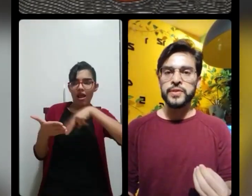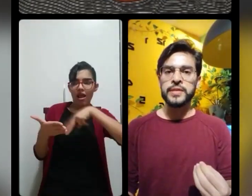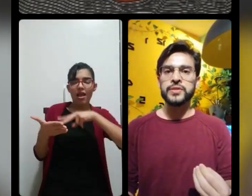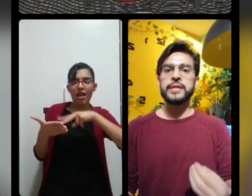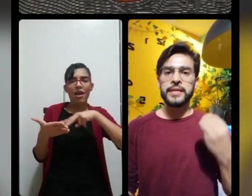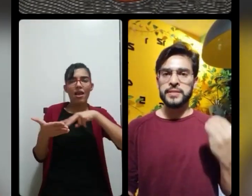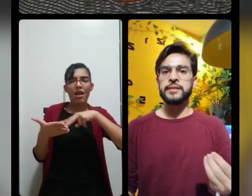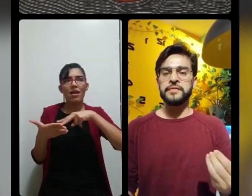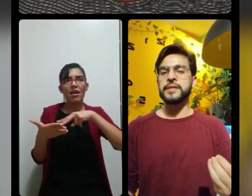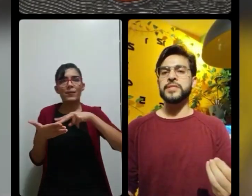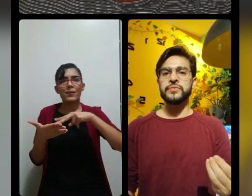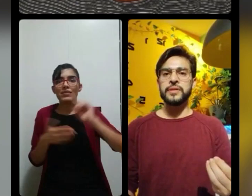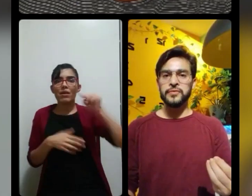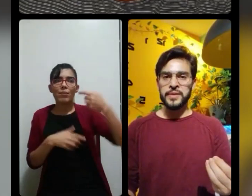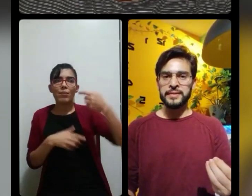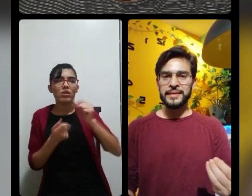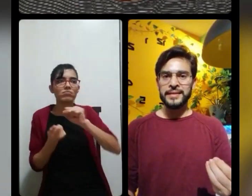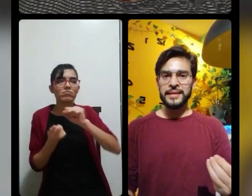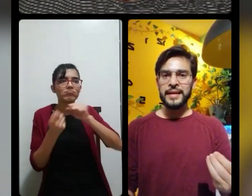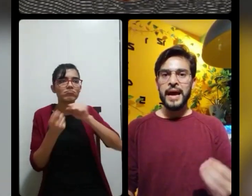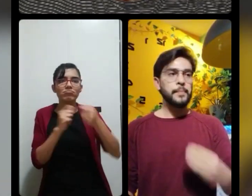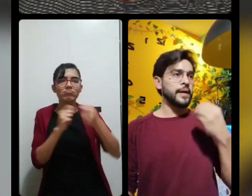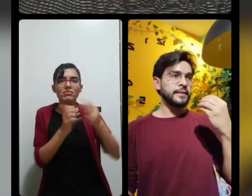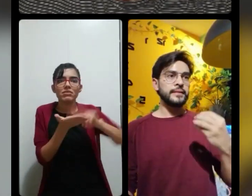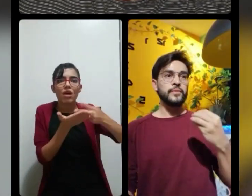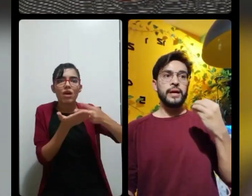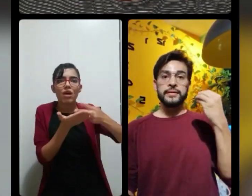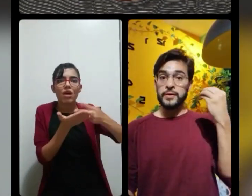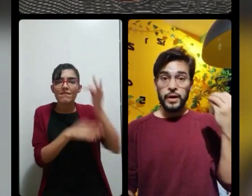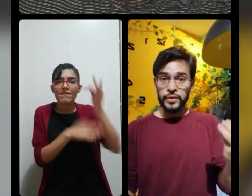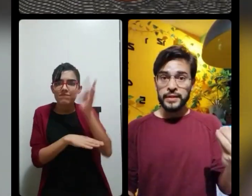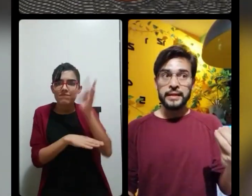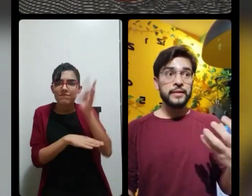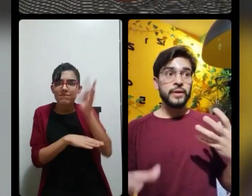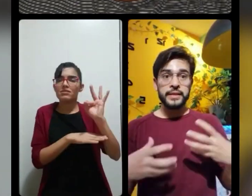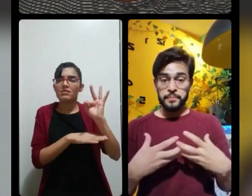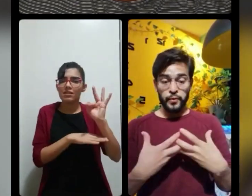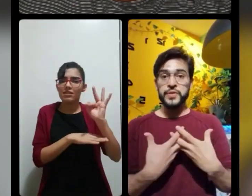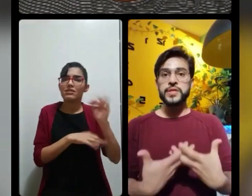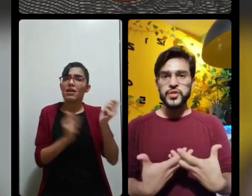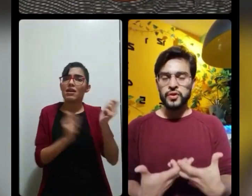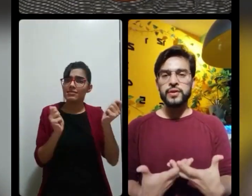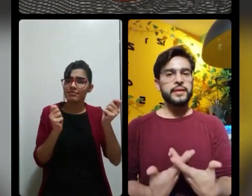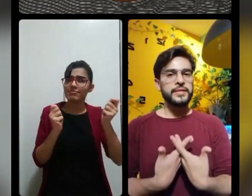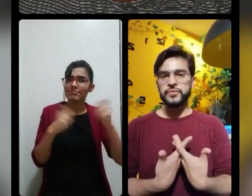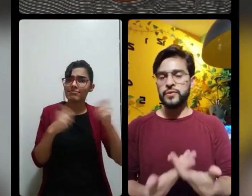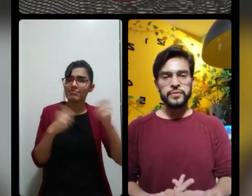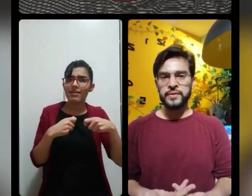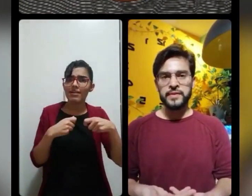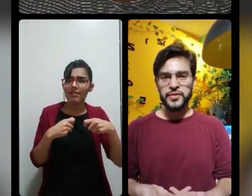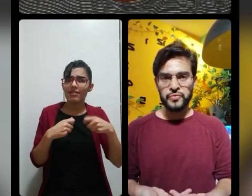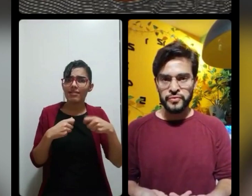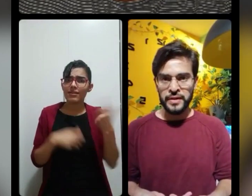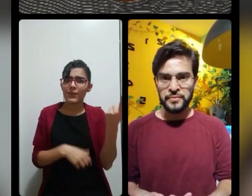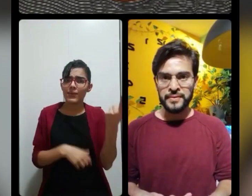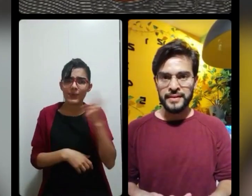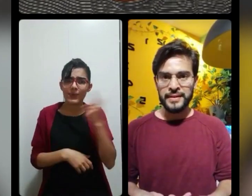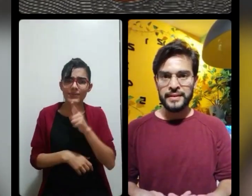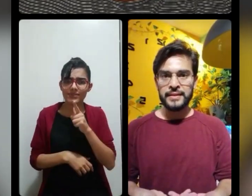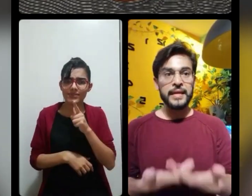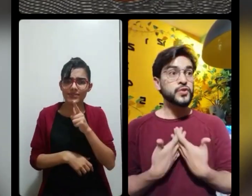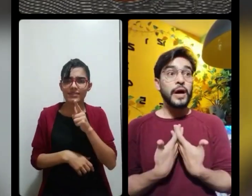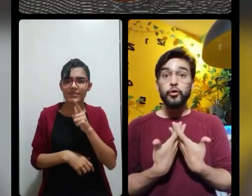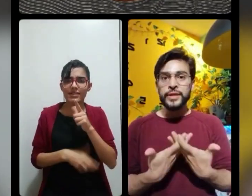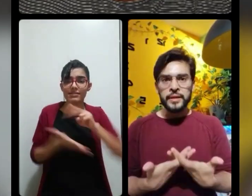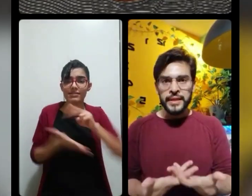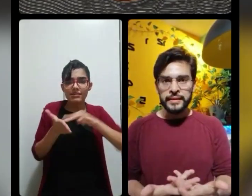existe um processo de ressignificação da obra. Né? A partir de uma outra língua que, por si só, traz um outro universo cultural.